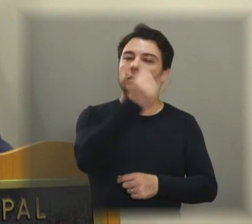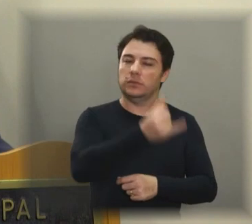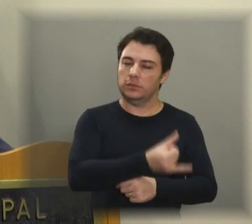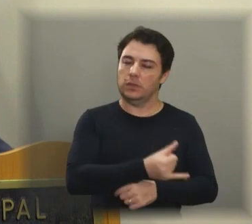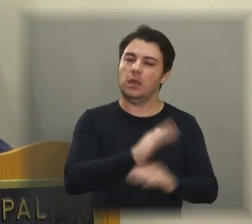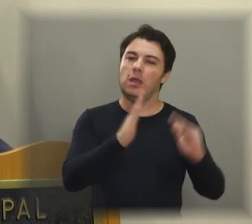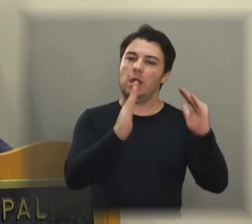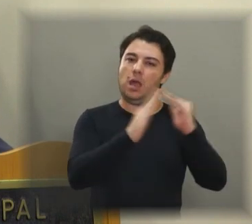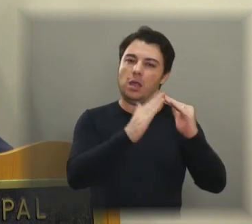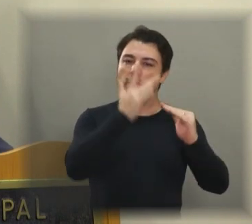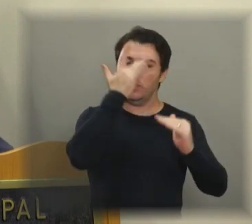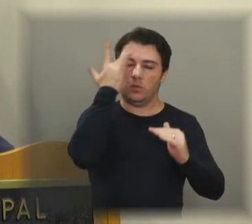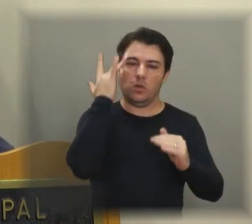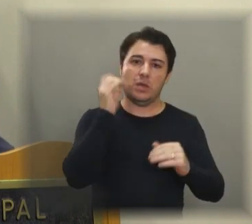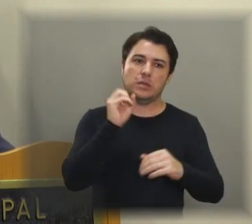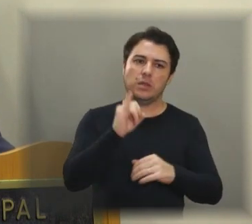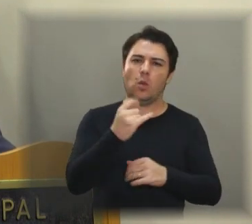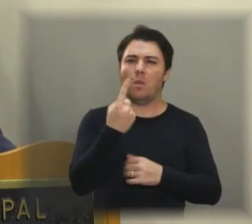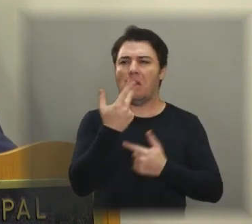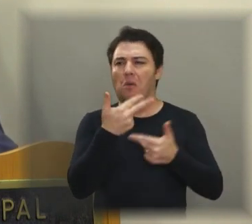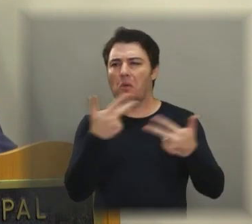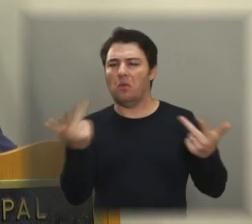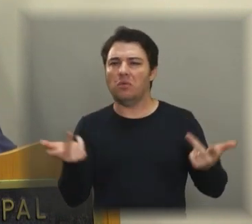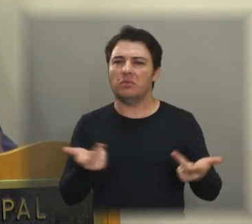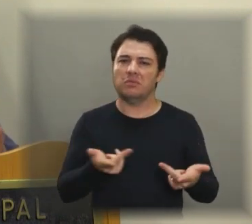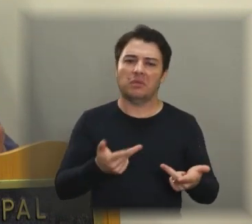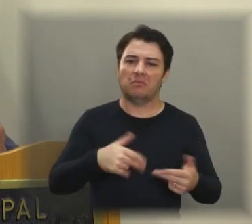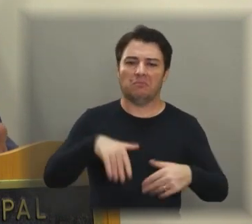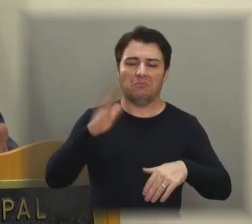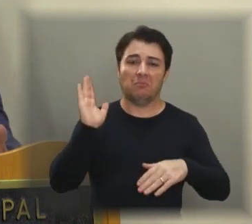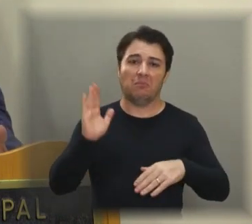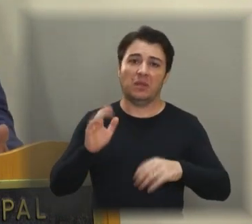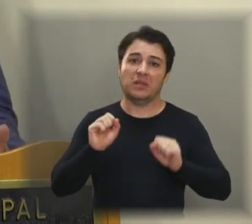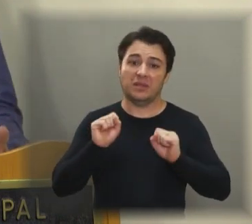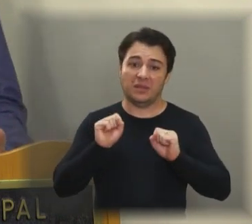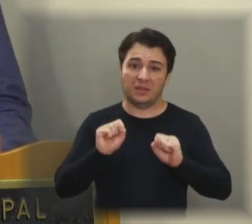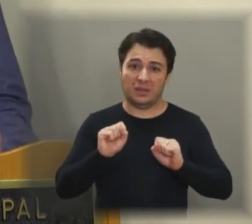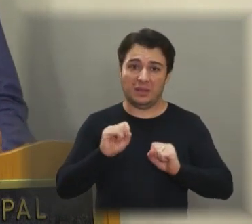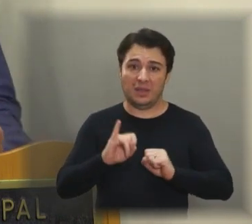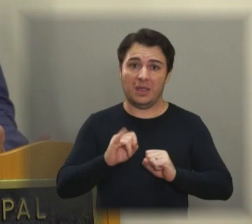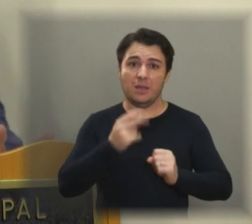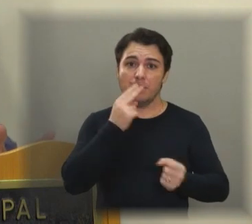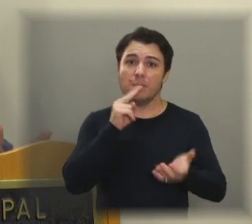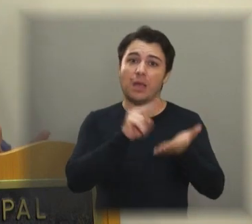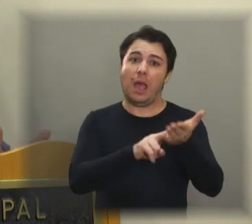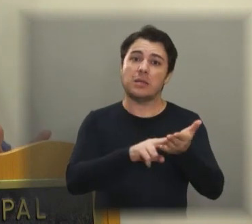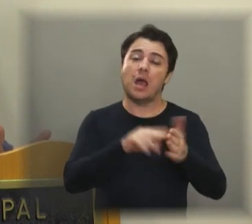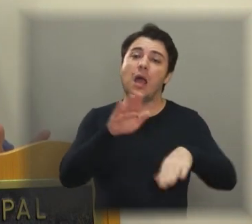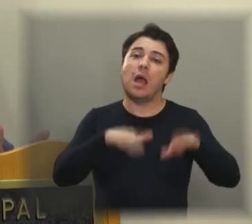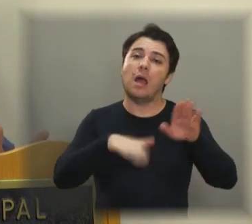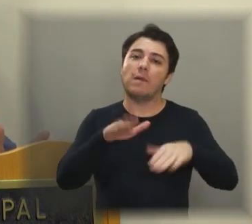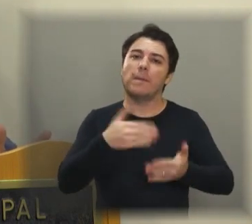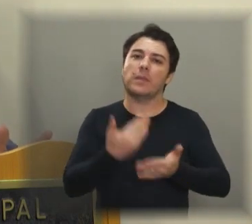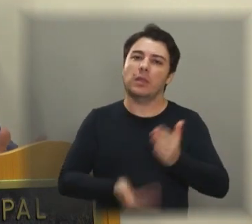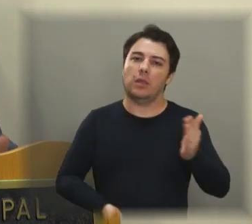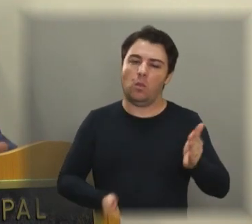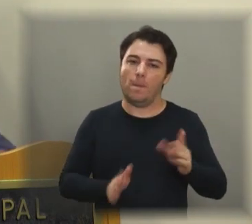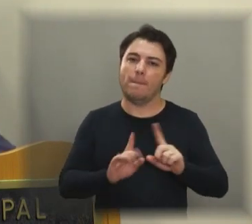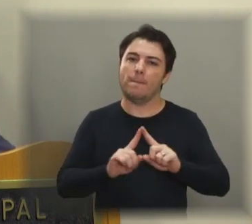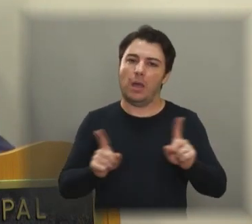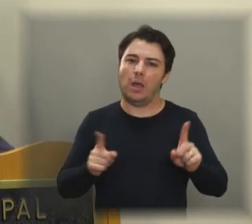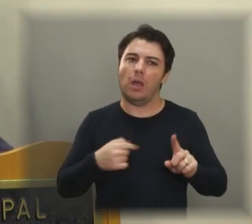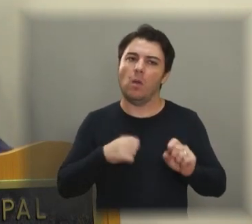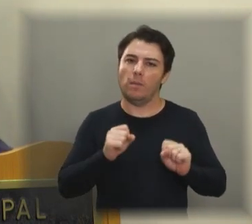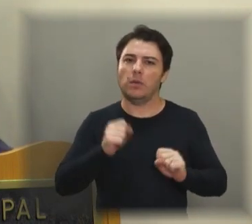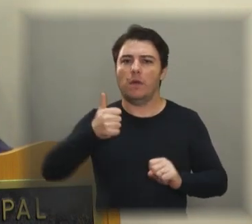Consumidor é alguma coisa fora disso tem que tomar cuidado o caso a carta correspondência se perdeu no caminho mas isso